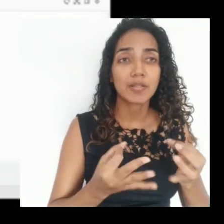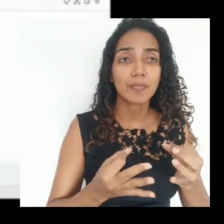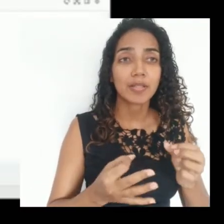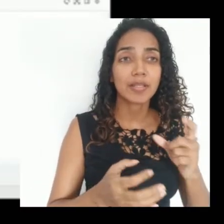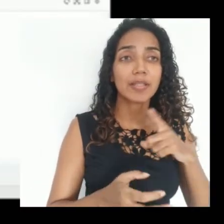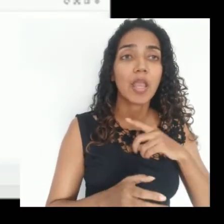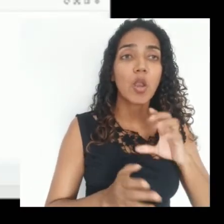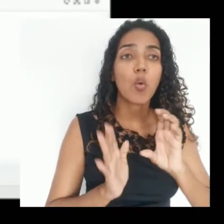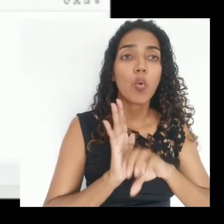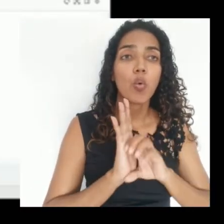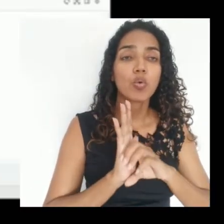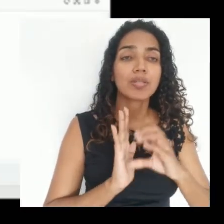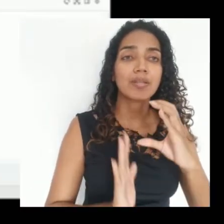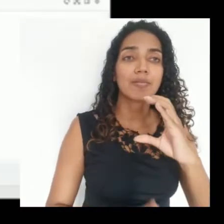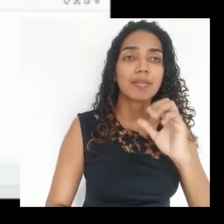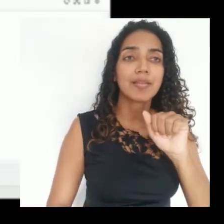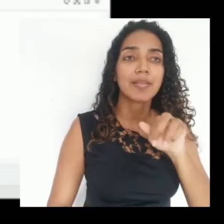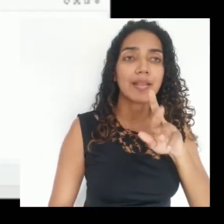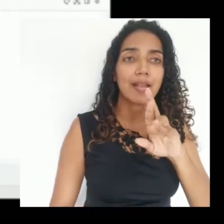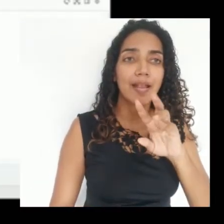Em geral, a gente